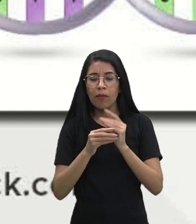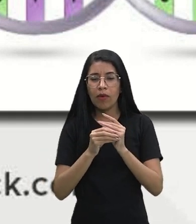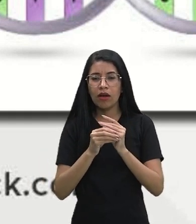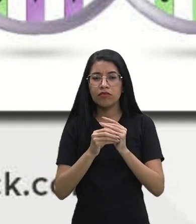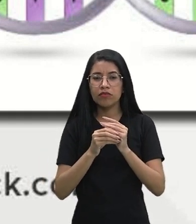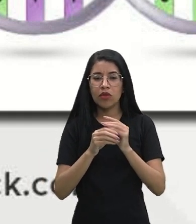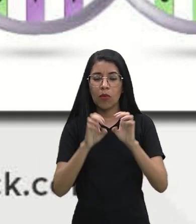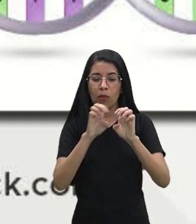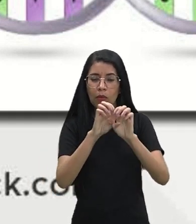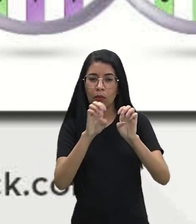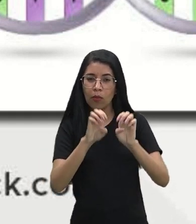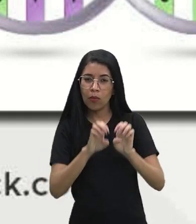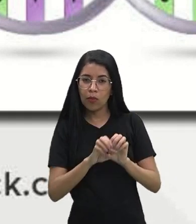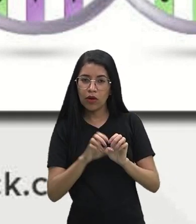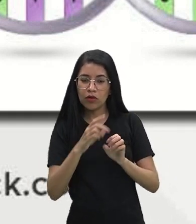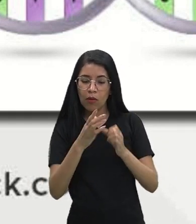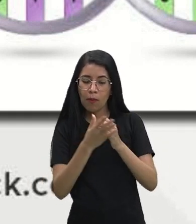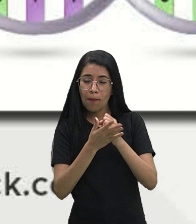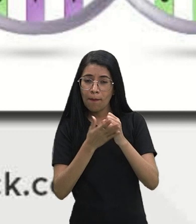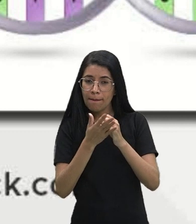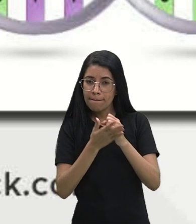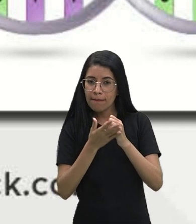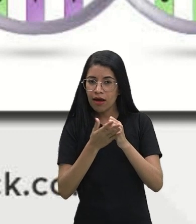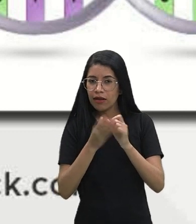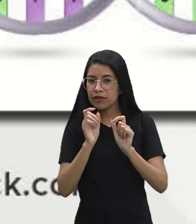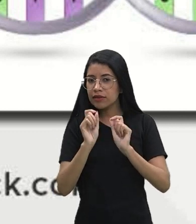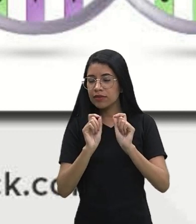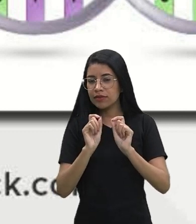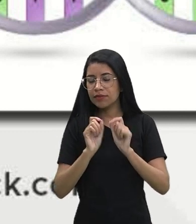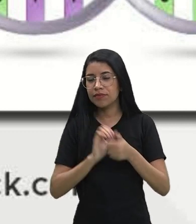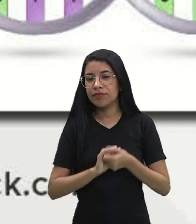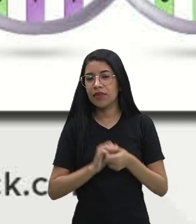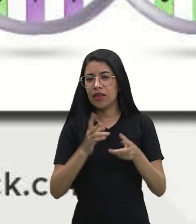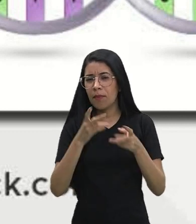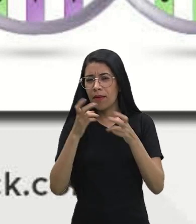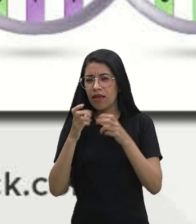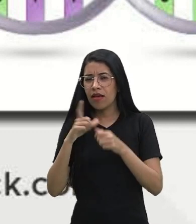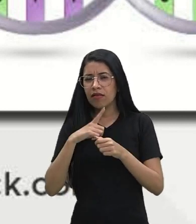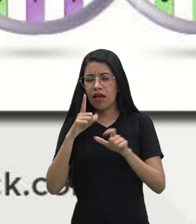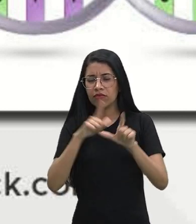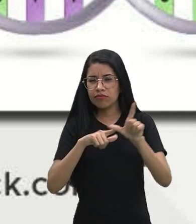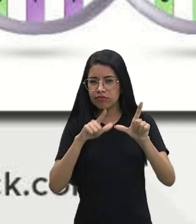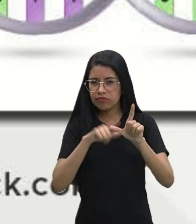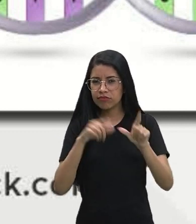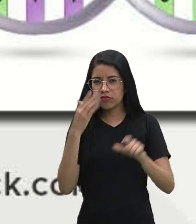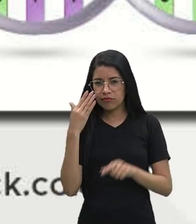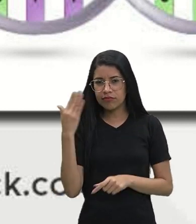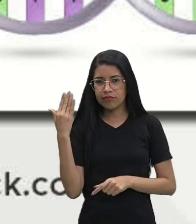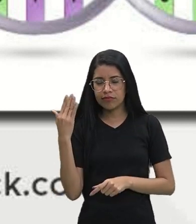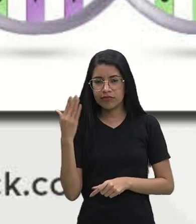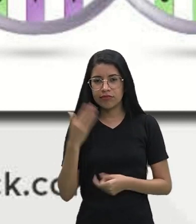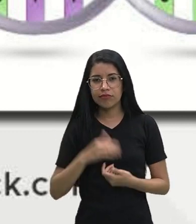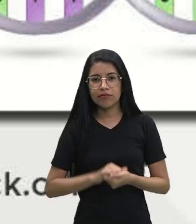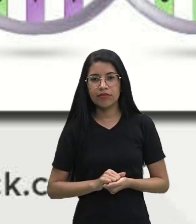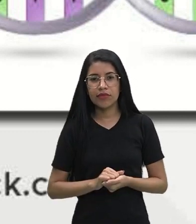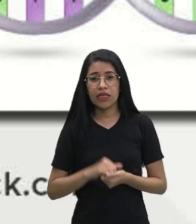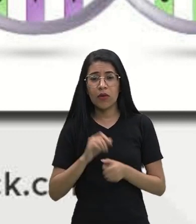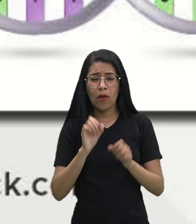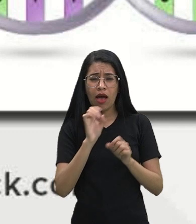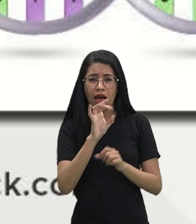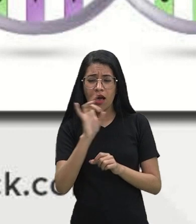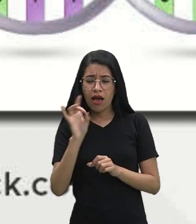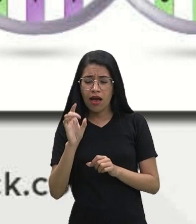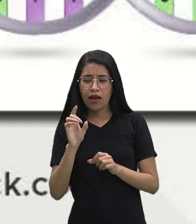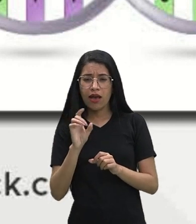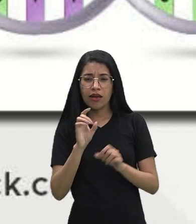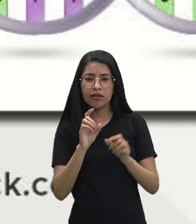por estruturas chamadas de base. Observa que essas bases têm umas letras aqui, gente, tem umas letras. Uma letra se encaixa